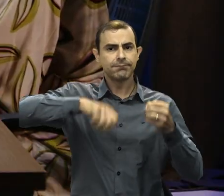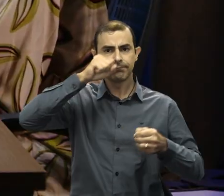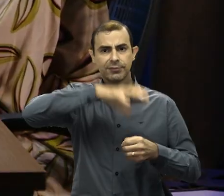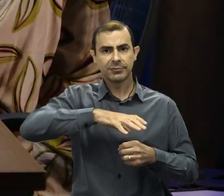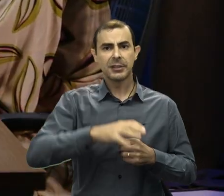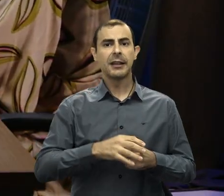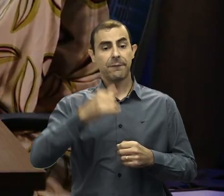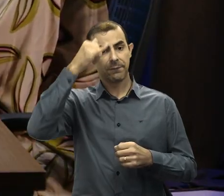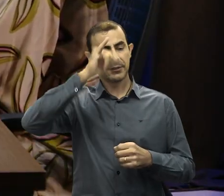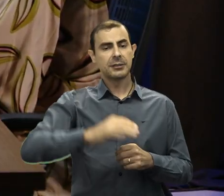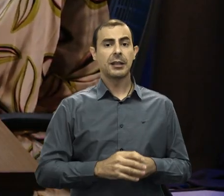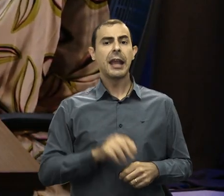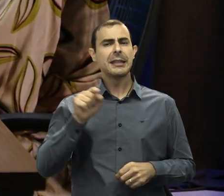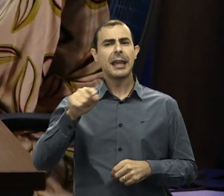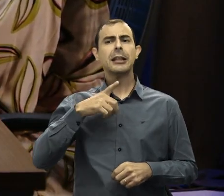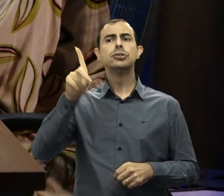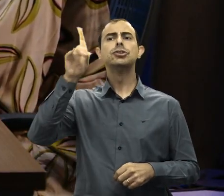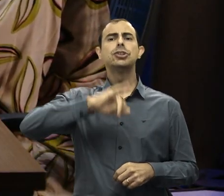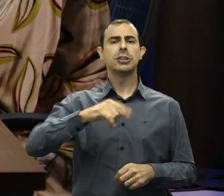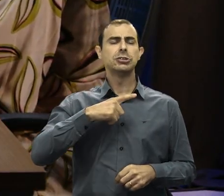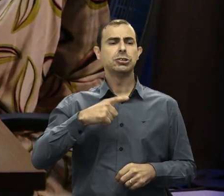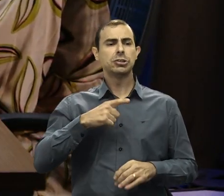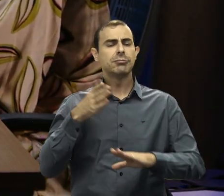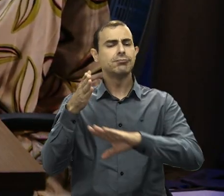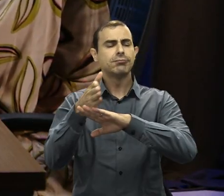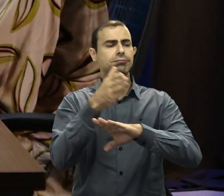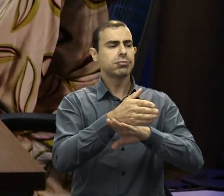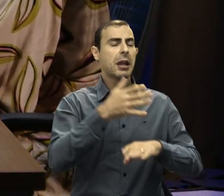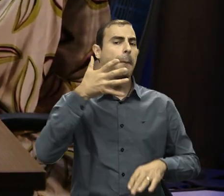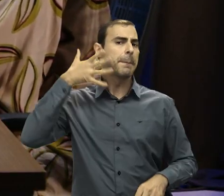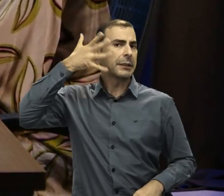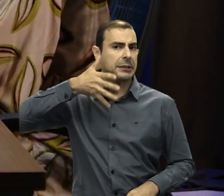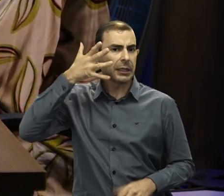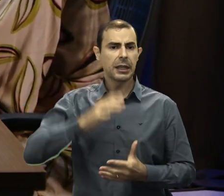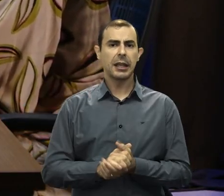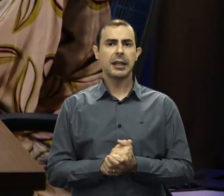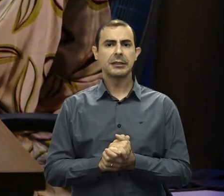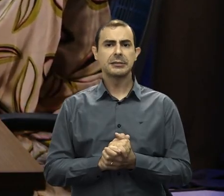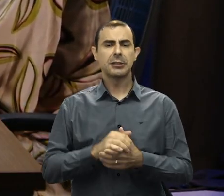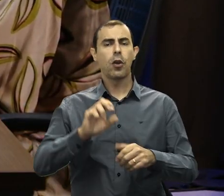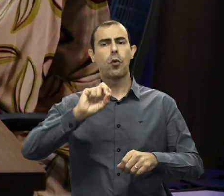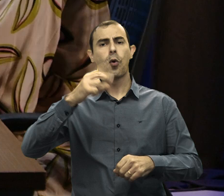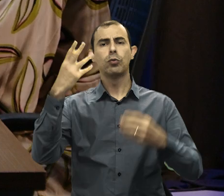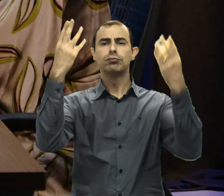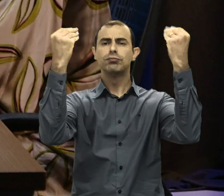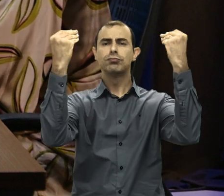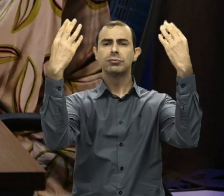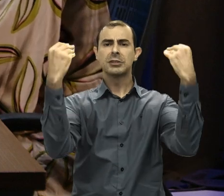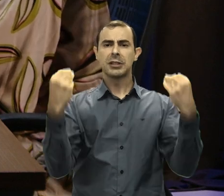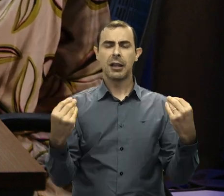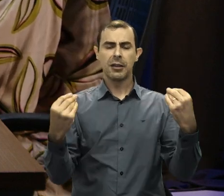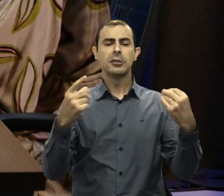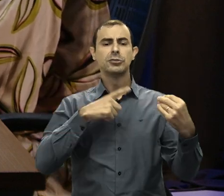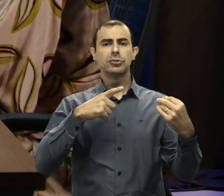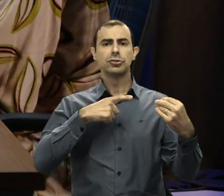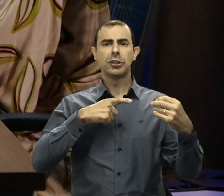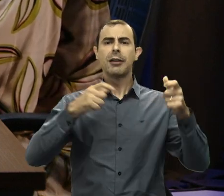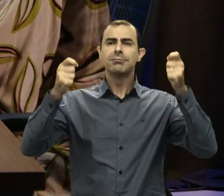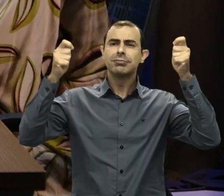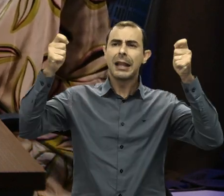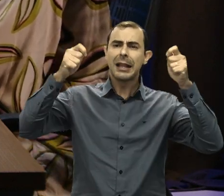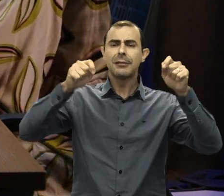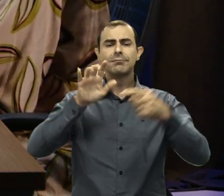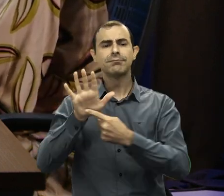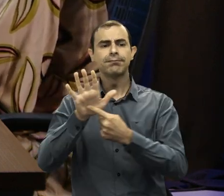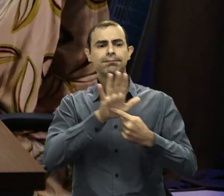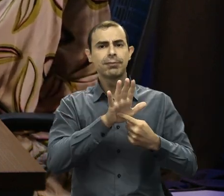parecido nesse dia, com uma palestra, com um trabalho no sinaleiro, começaram a levar a cor